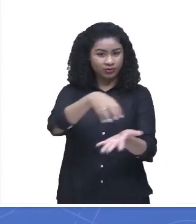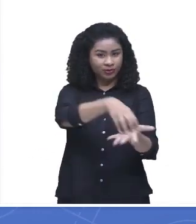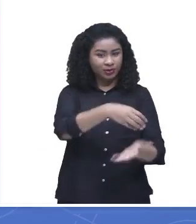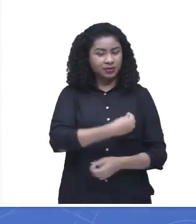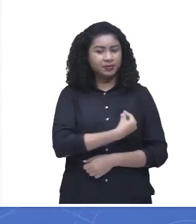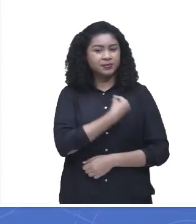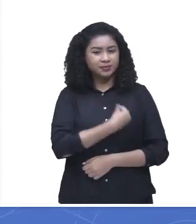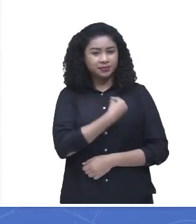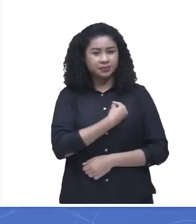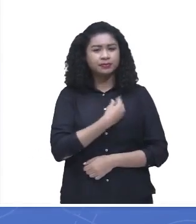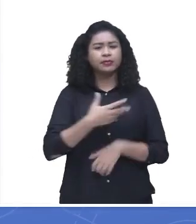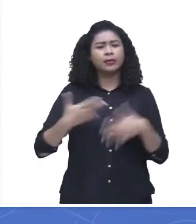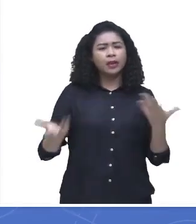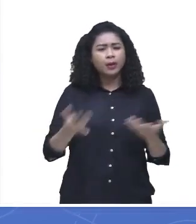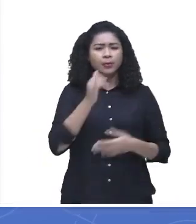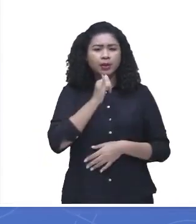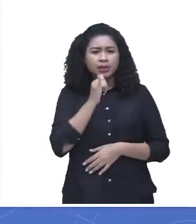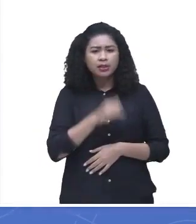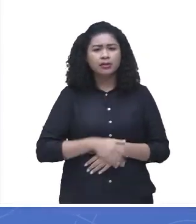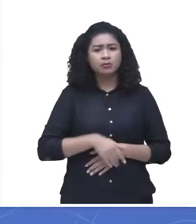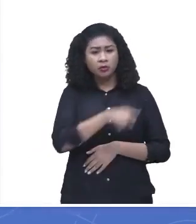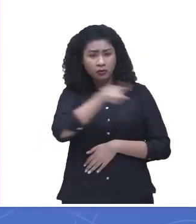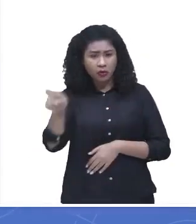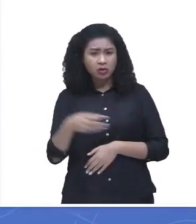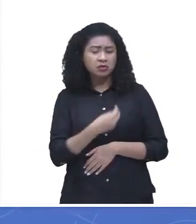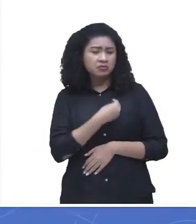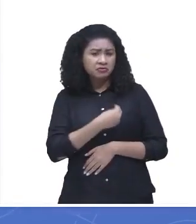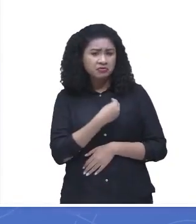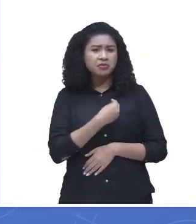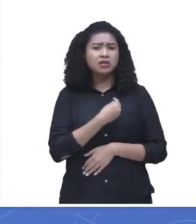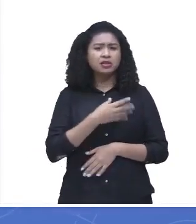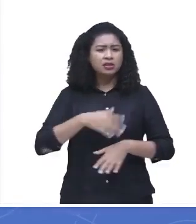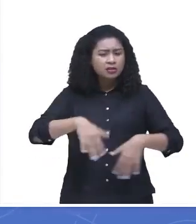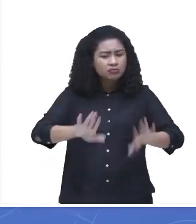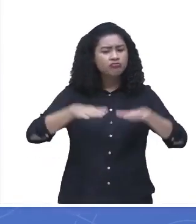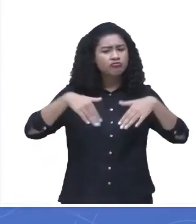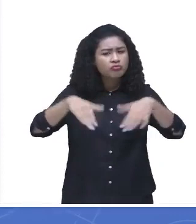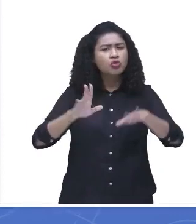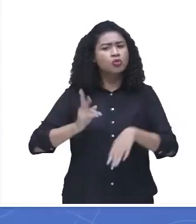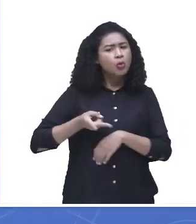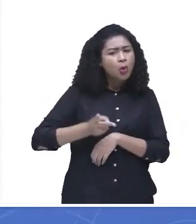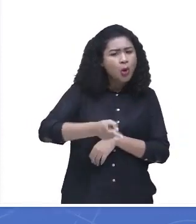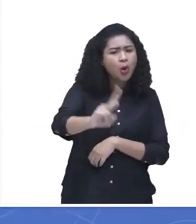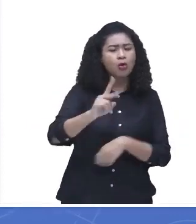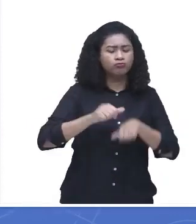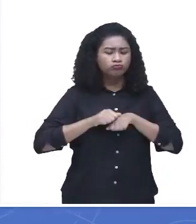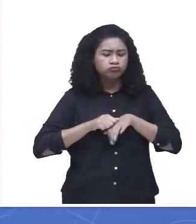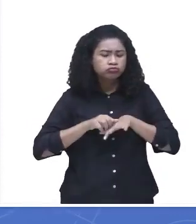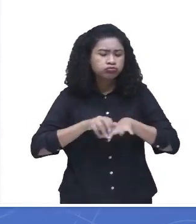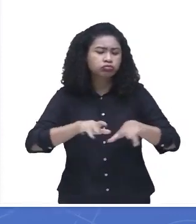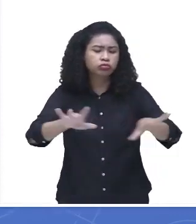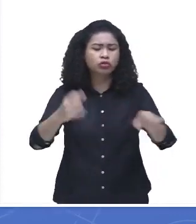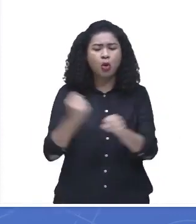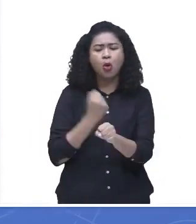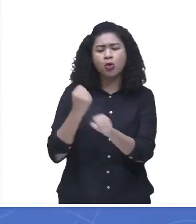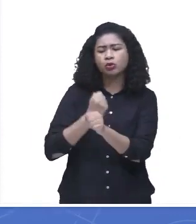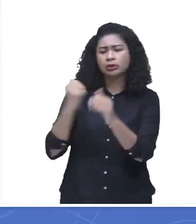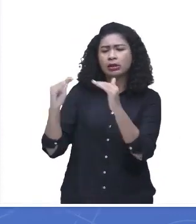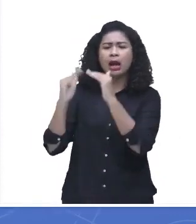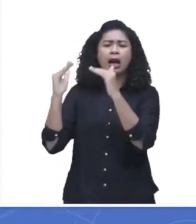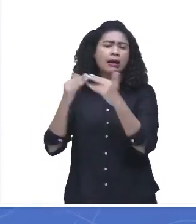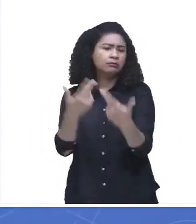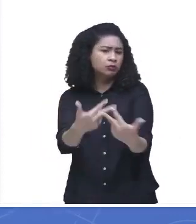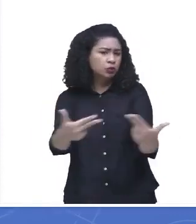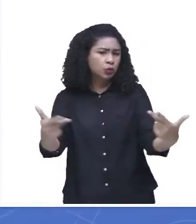intencionado. Olha, vocês podem continuar aí levando o sonho americano de expandir, de construir suas terras, mas